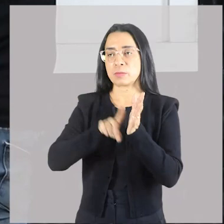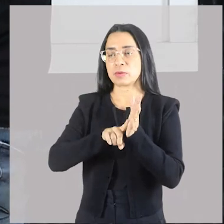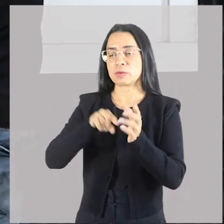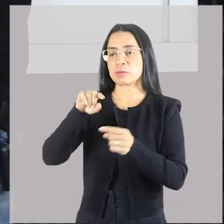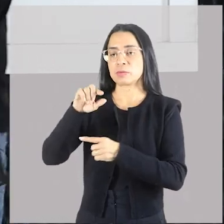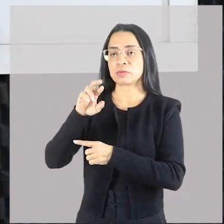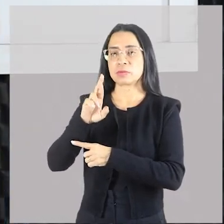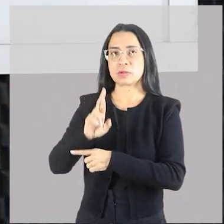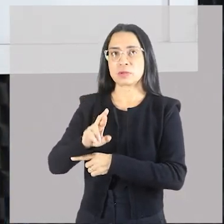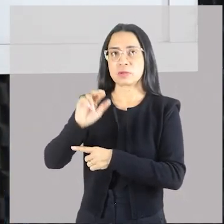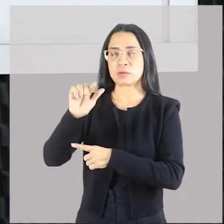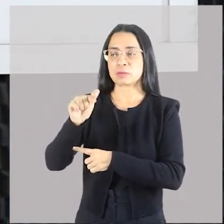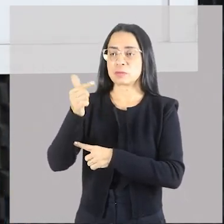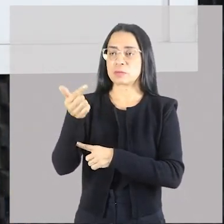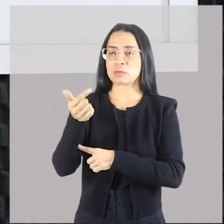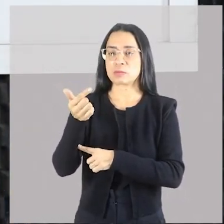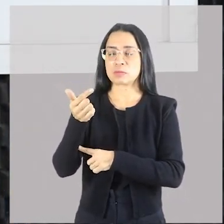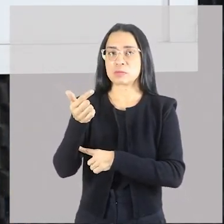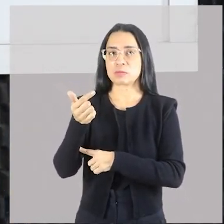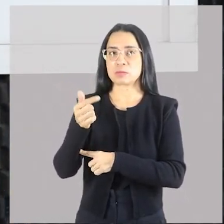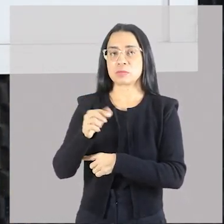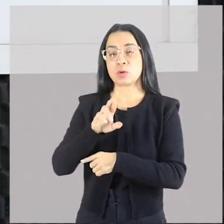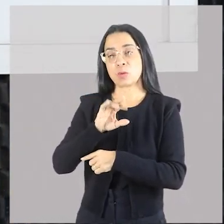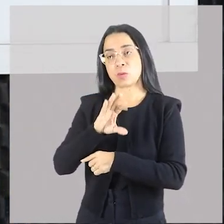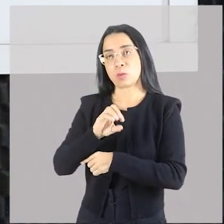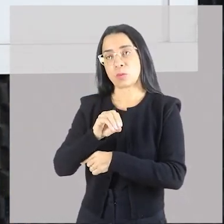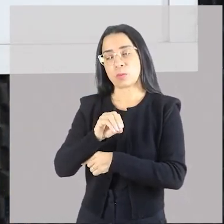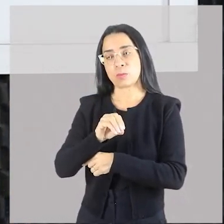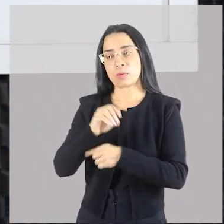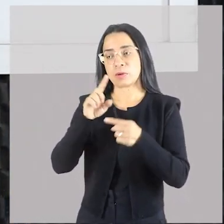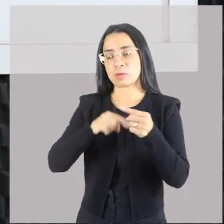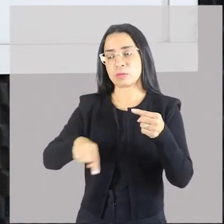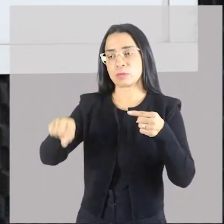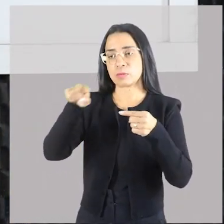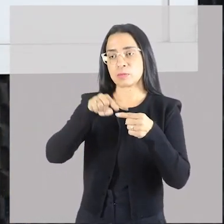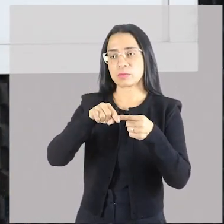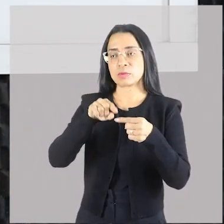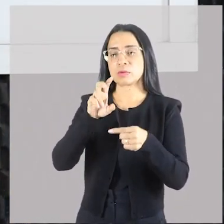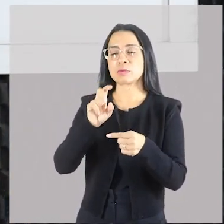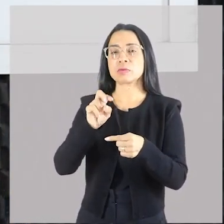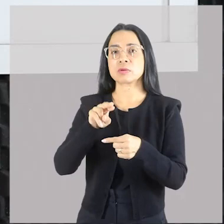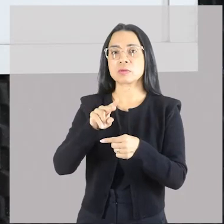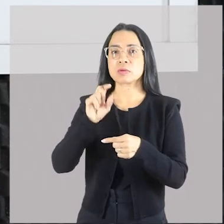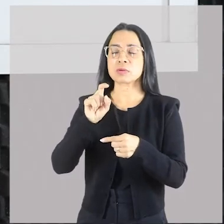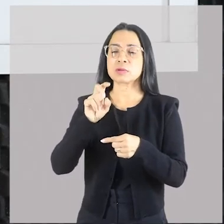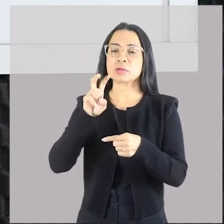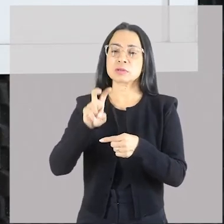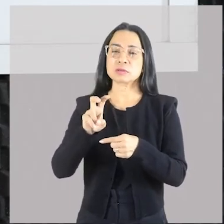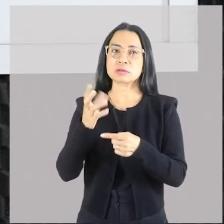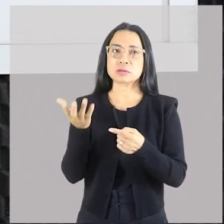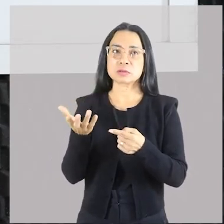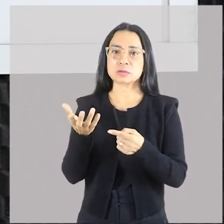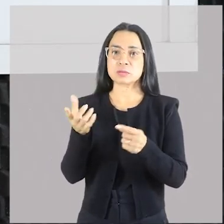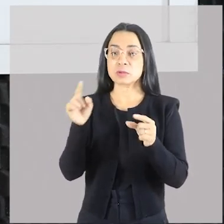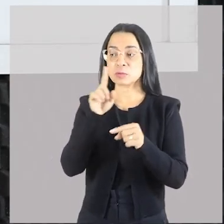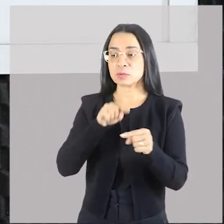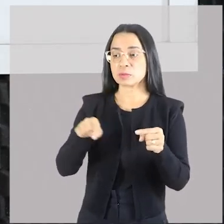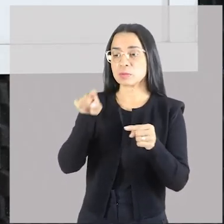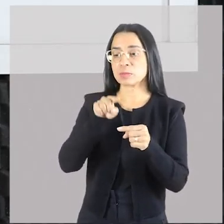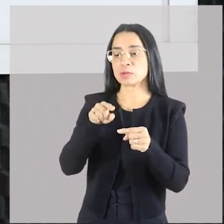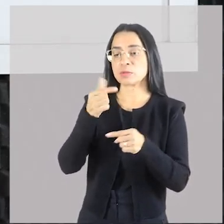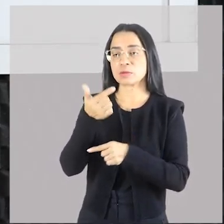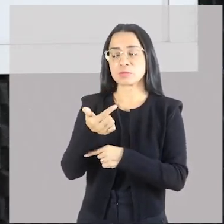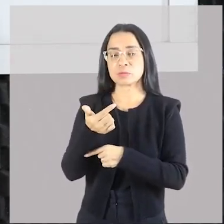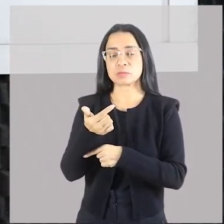Rzinho ao quadrado. O raio do círculo maior é 5, né, turma? Ó, daqui para cá. E do círculo menor é